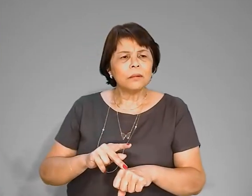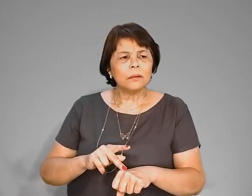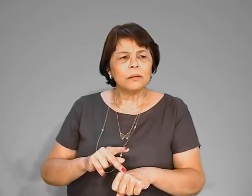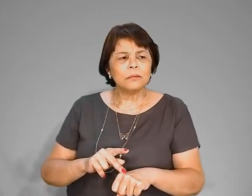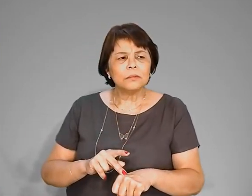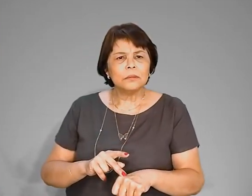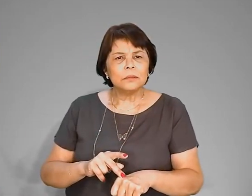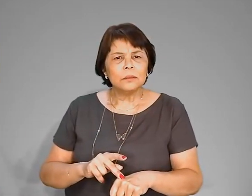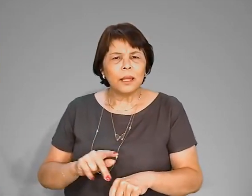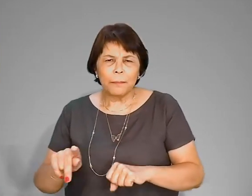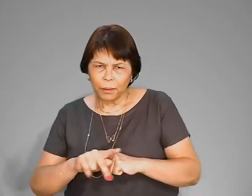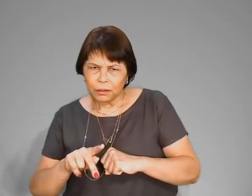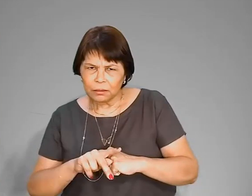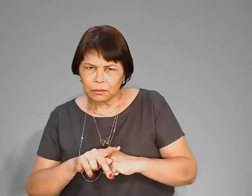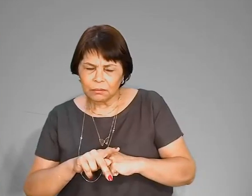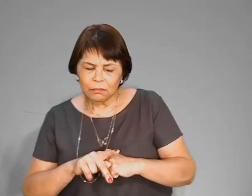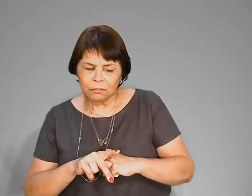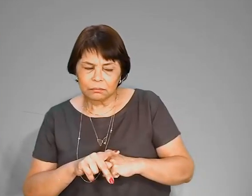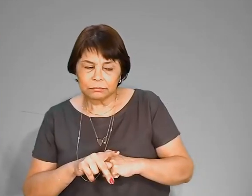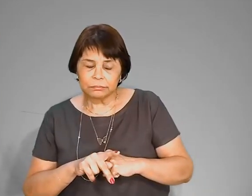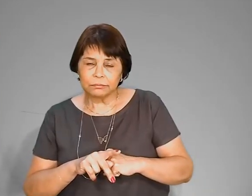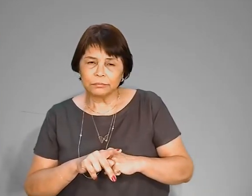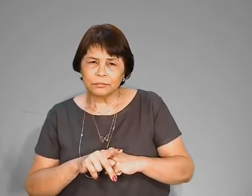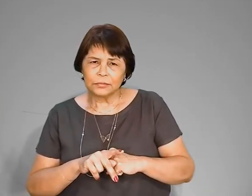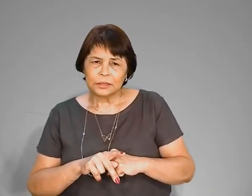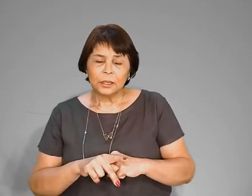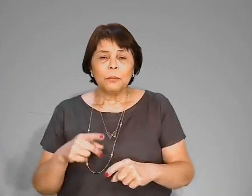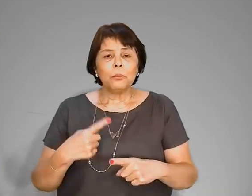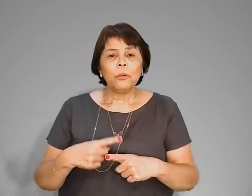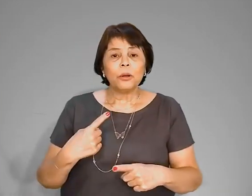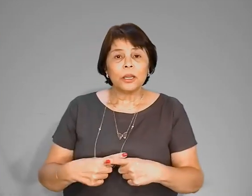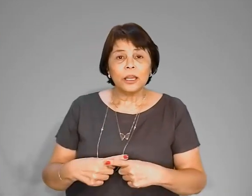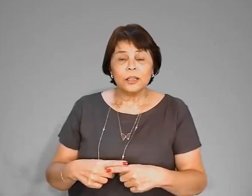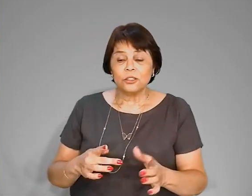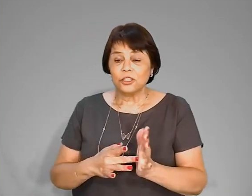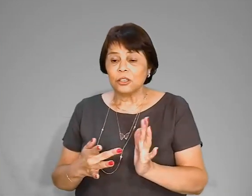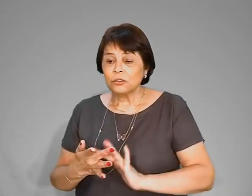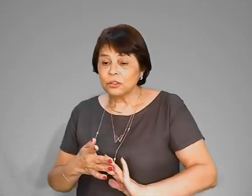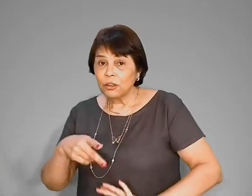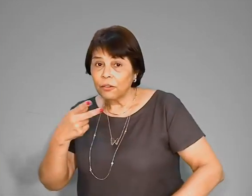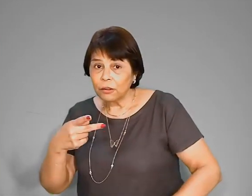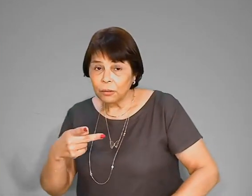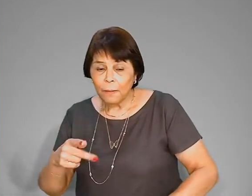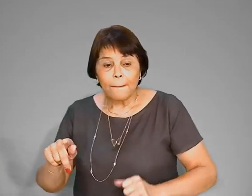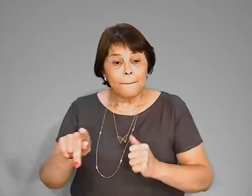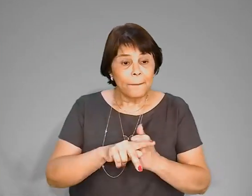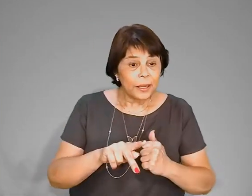pedra, e sobre essa pedra edificaria a minha igreja, e as portas do inferno não